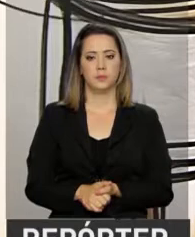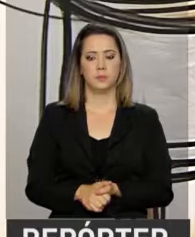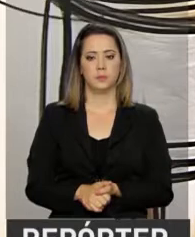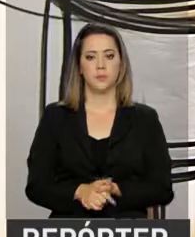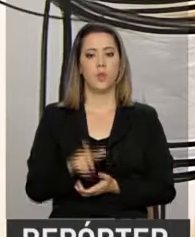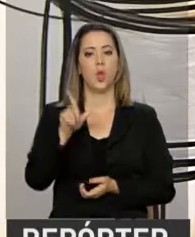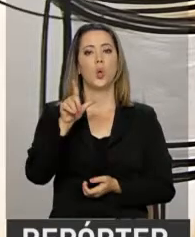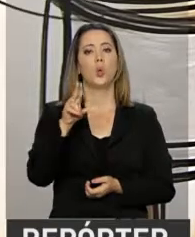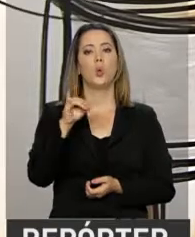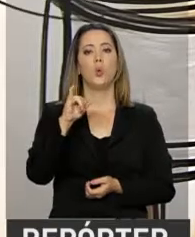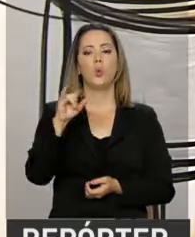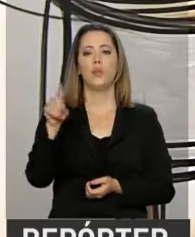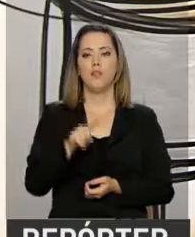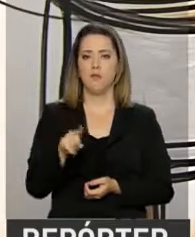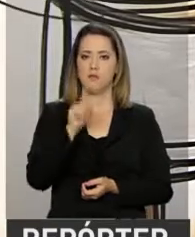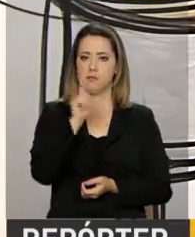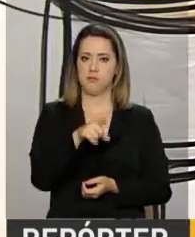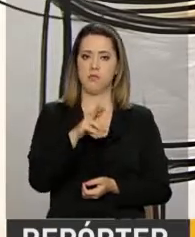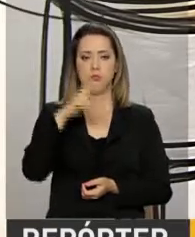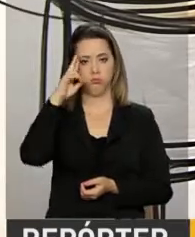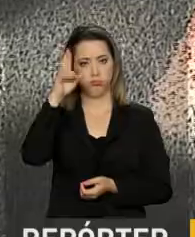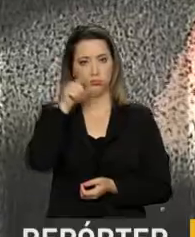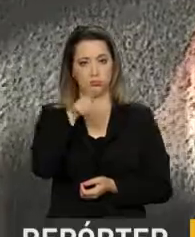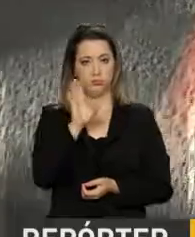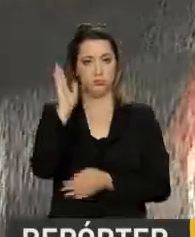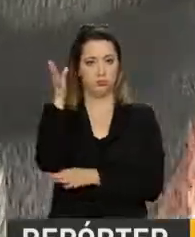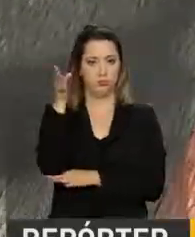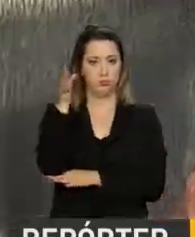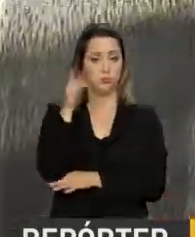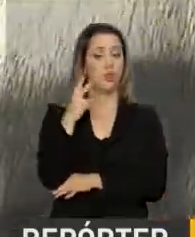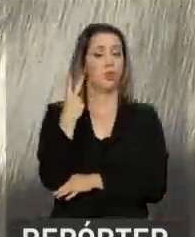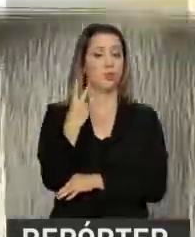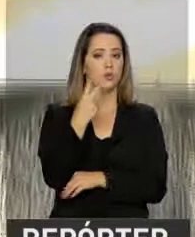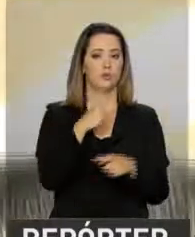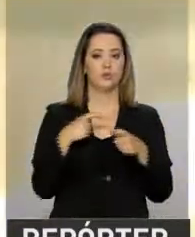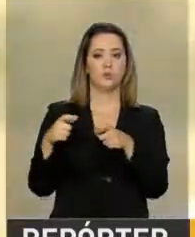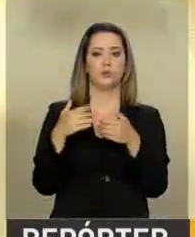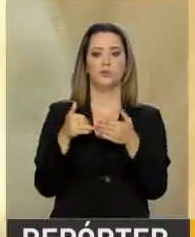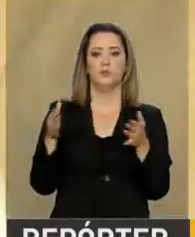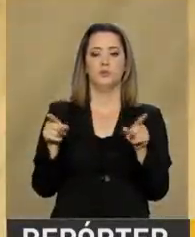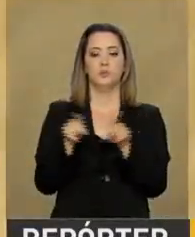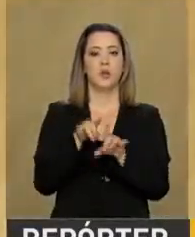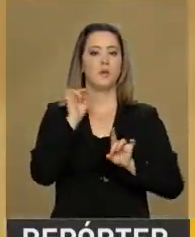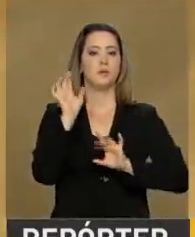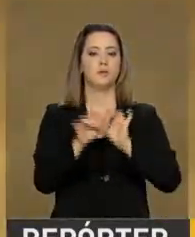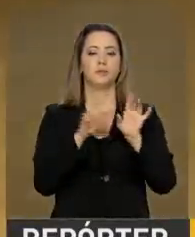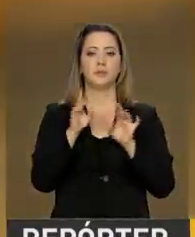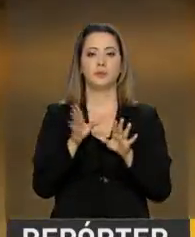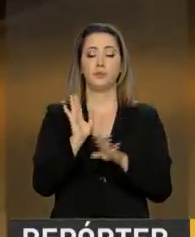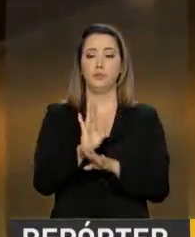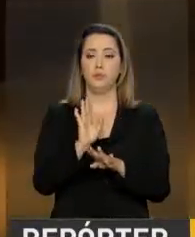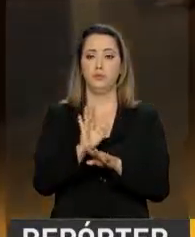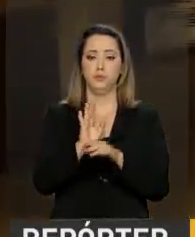luís domingo é diretor de uma rede de hotéis do rio de janeiro as duas últimas unidades foram inauguradas especialmente para atender